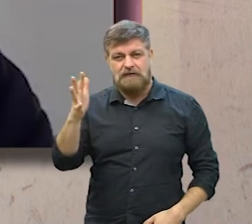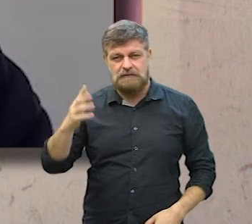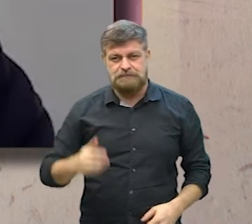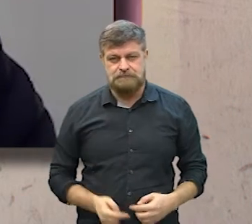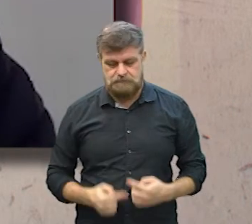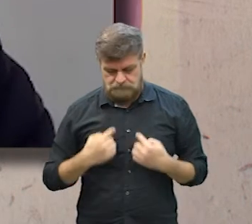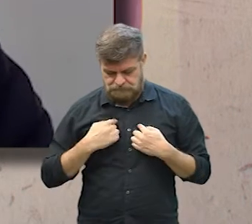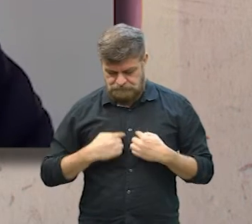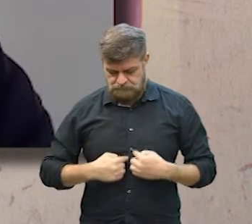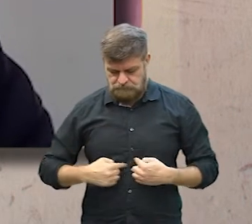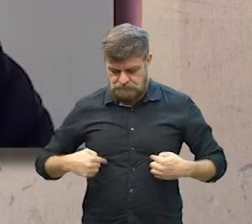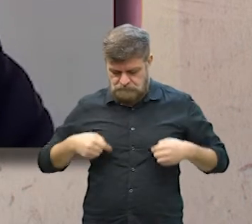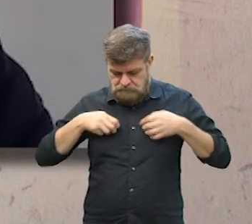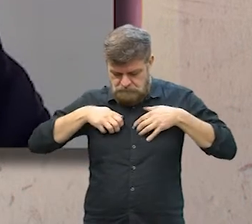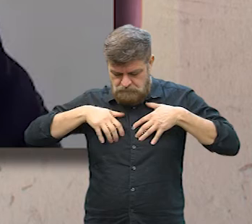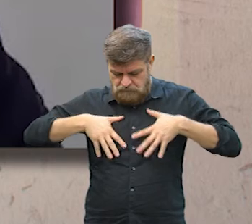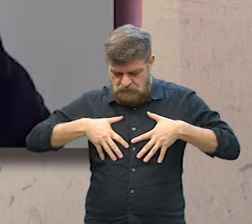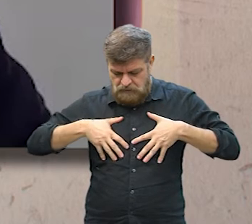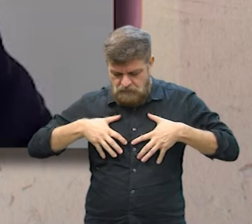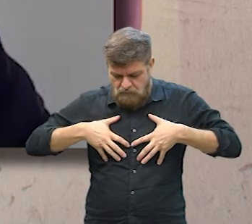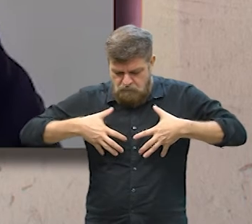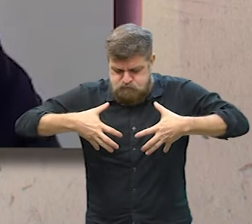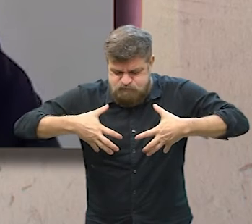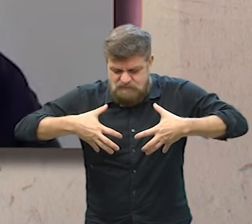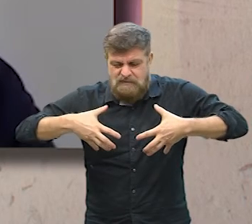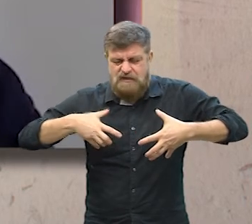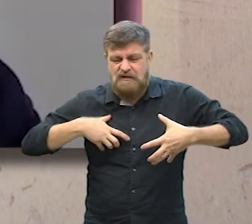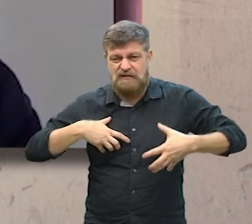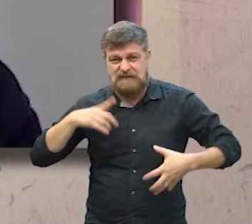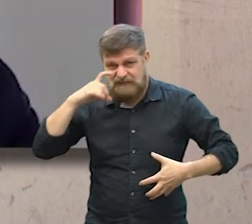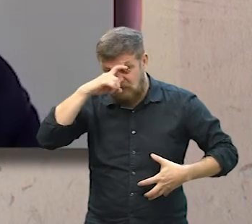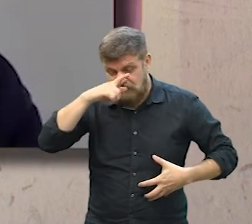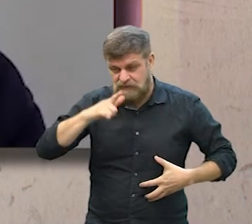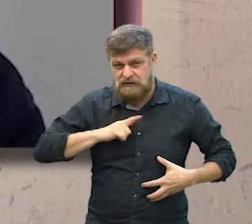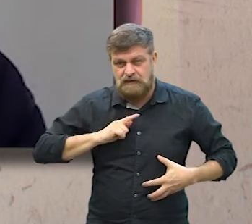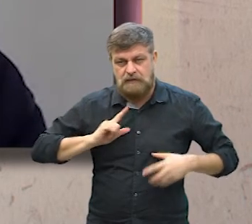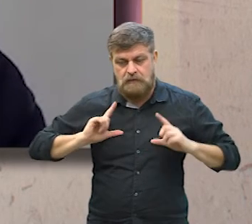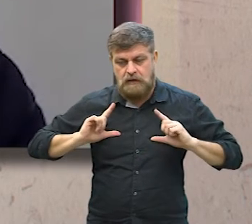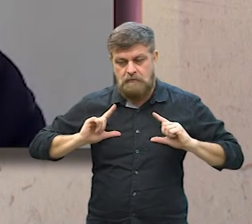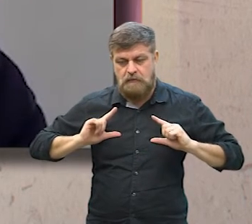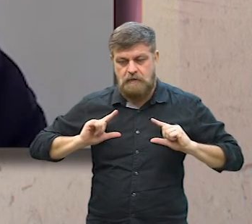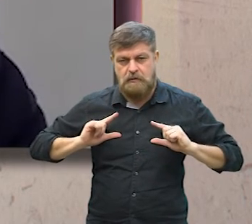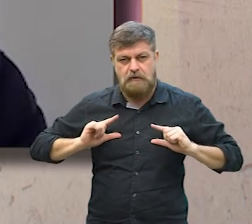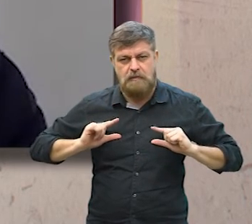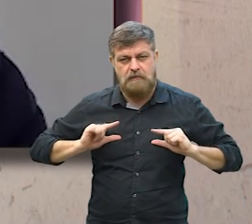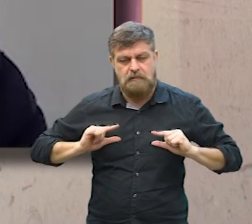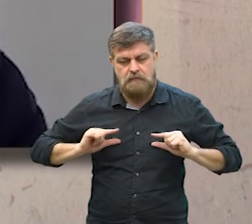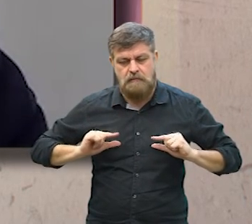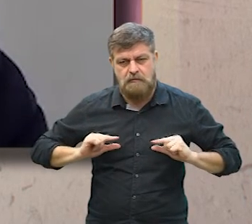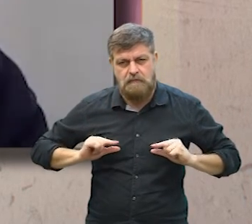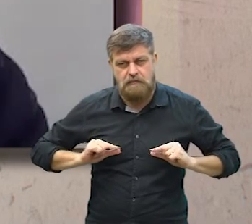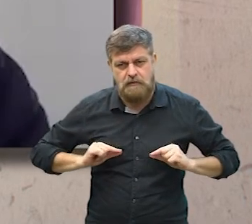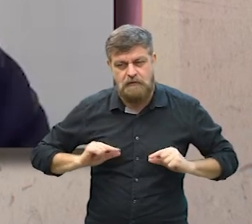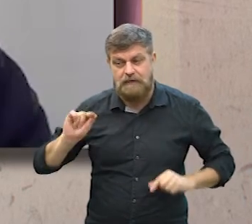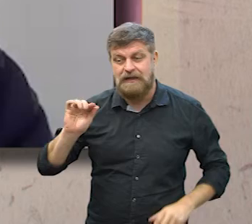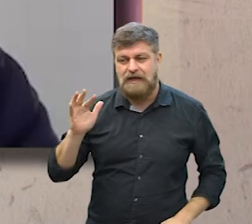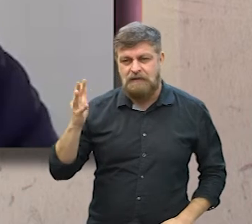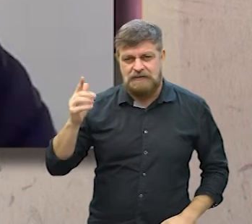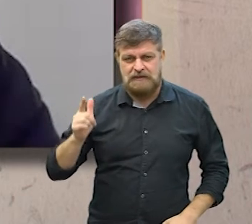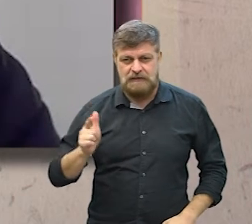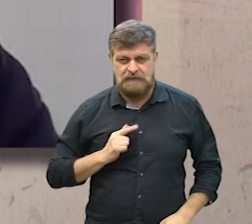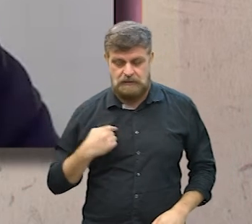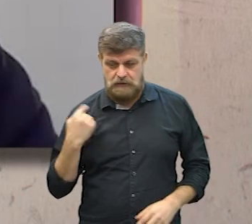essa alergia que faz, esse processo alérgico da via respiratória, acaba diminuindo os receptores por vírus. E